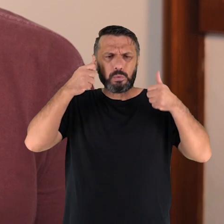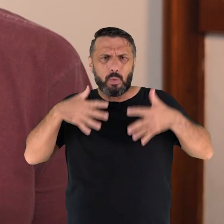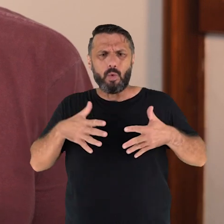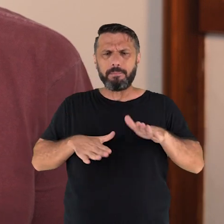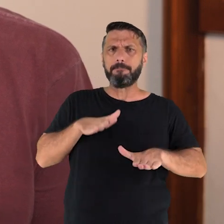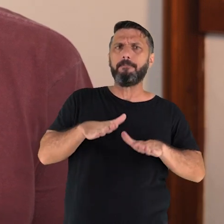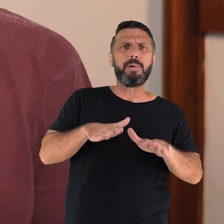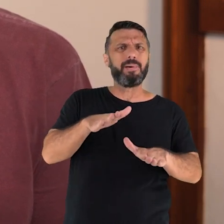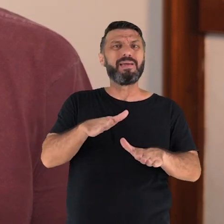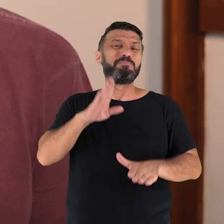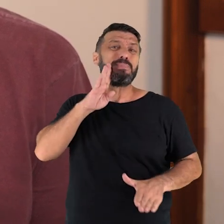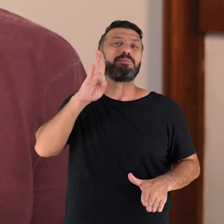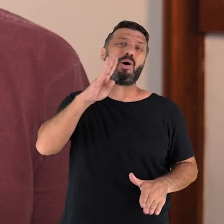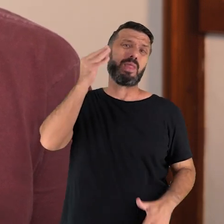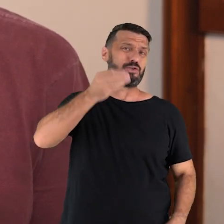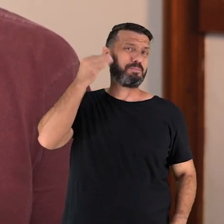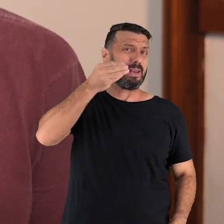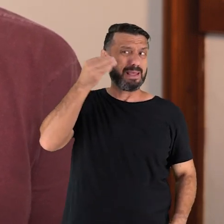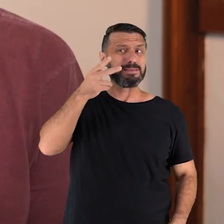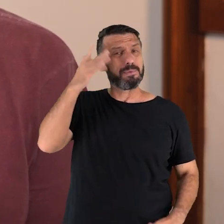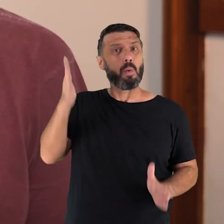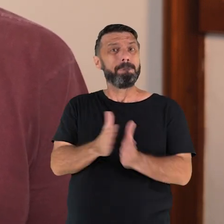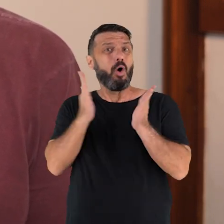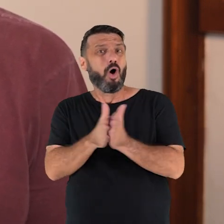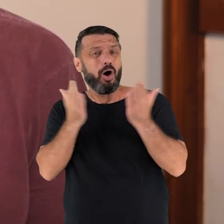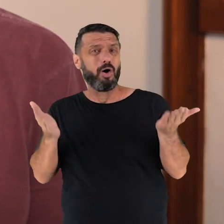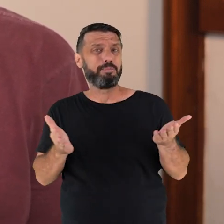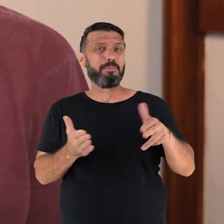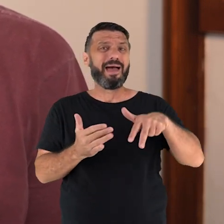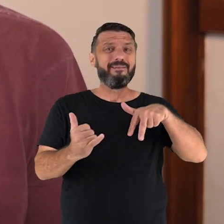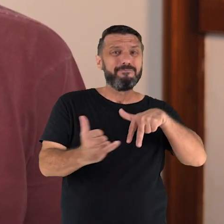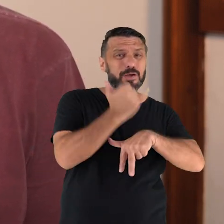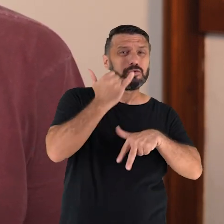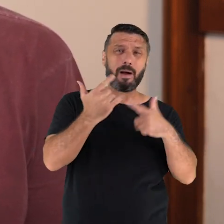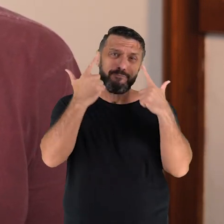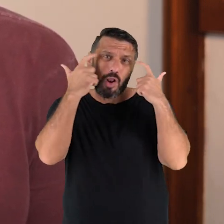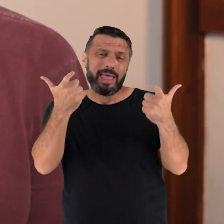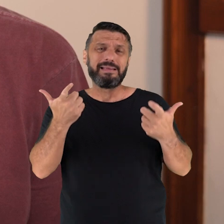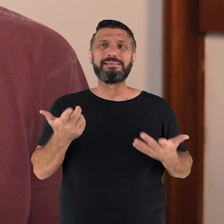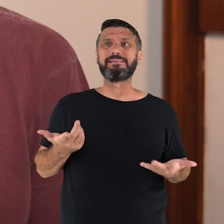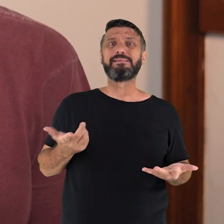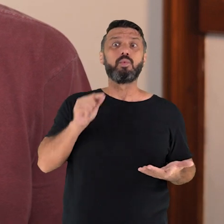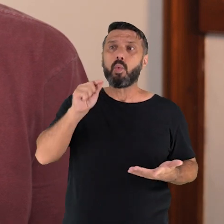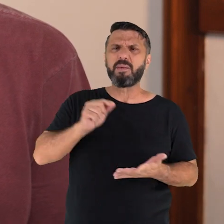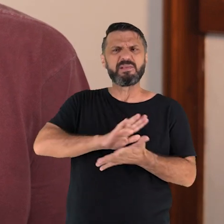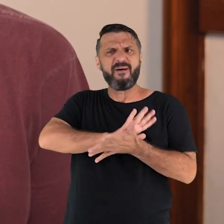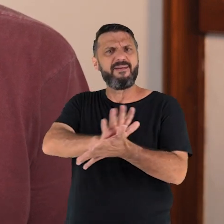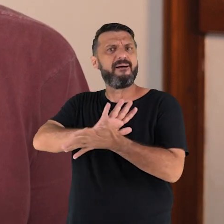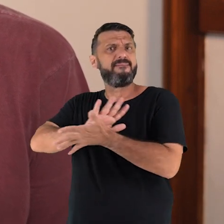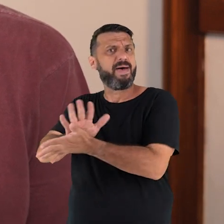terra e, sobretudo, a partir da experiência dos empobrecidos, das vítimas de violência,